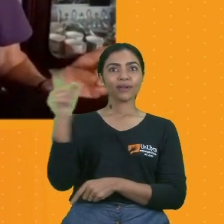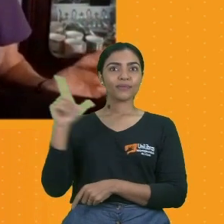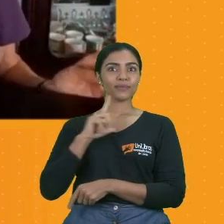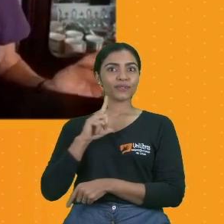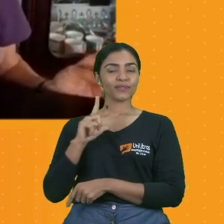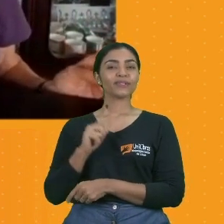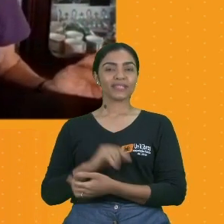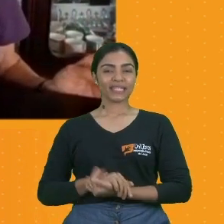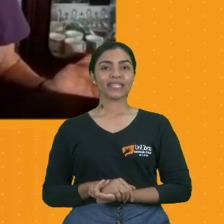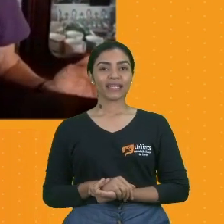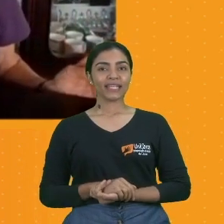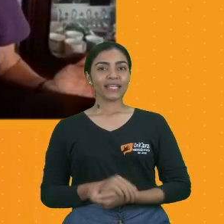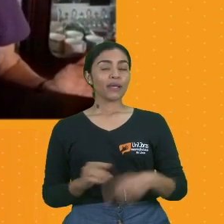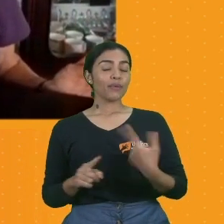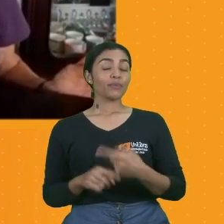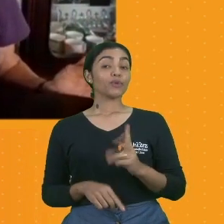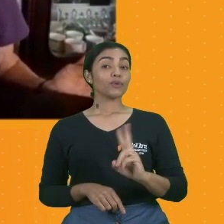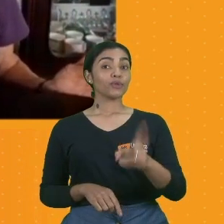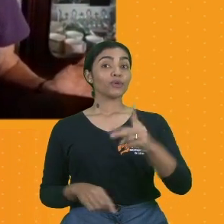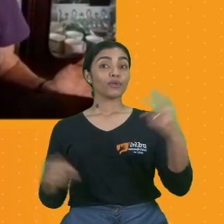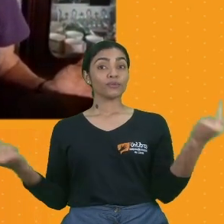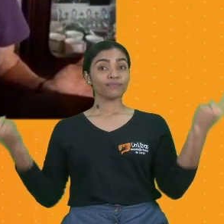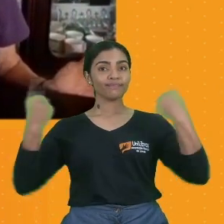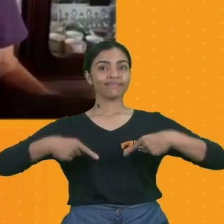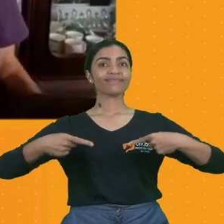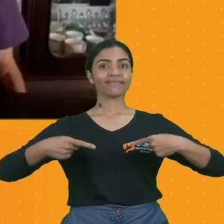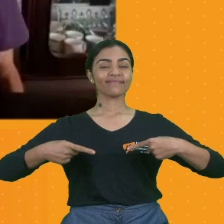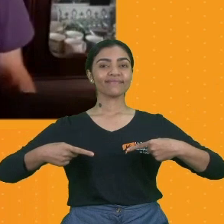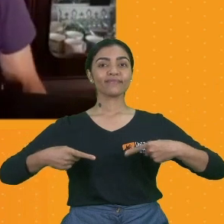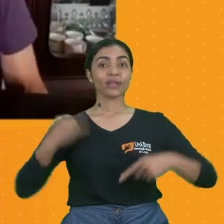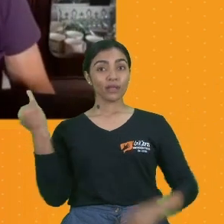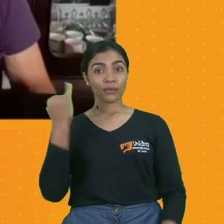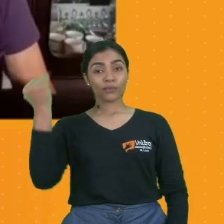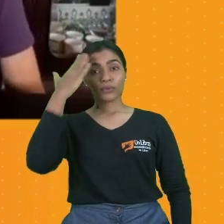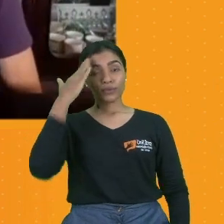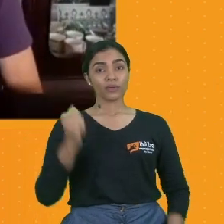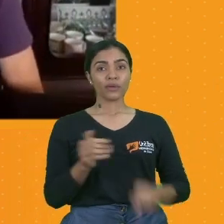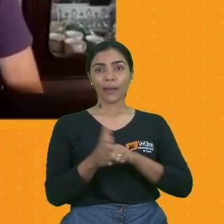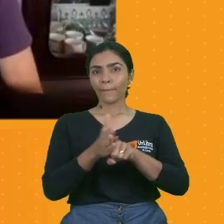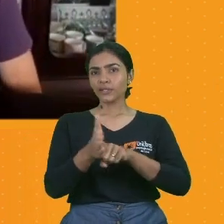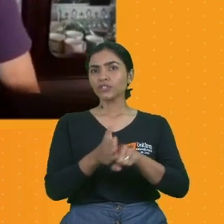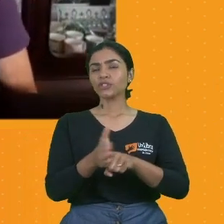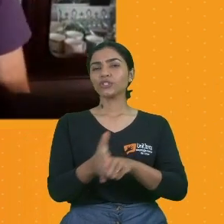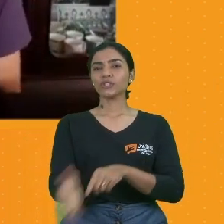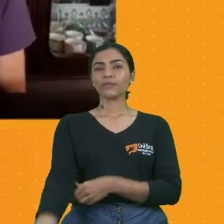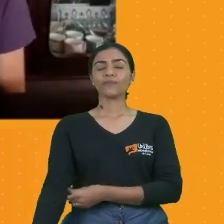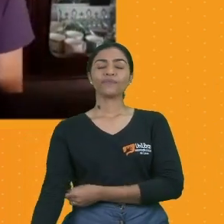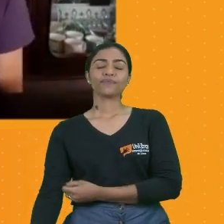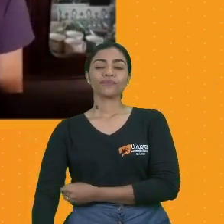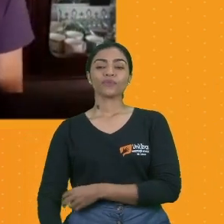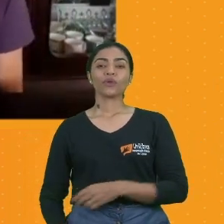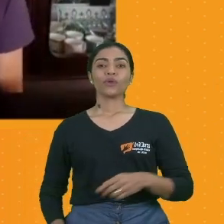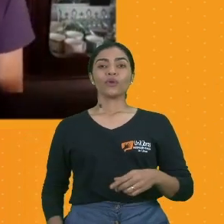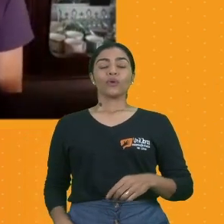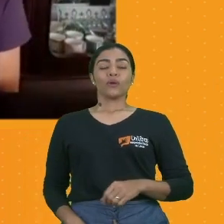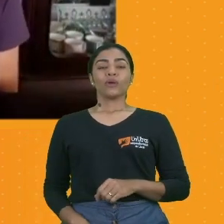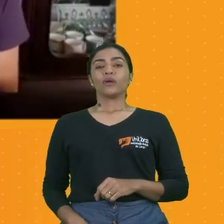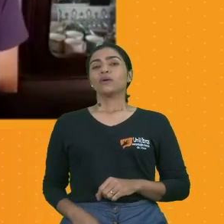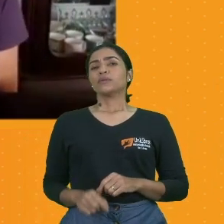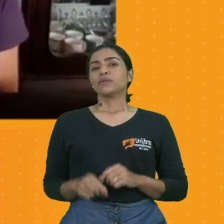que continua a desafiar O que conta como a gente continua uma pequena observação